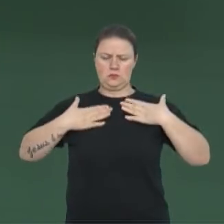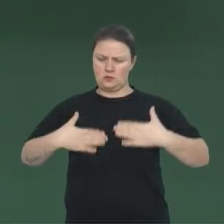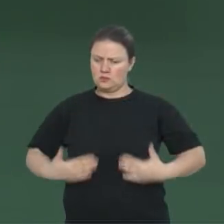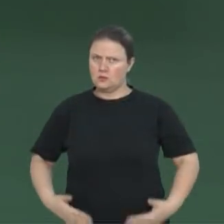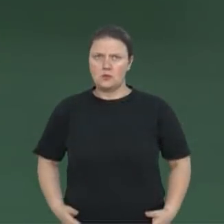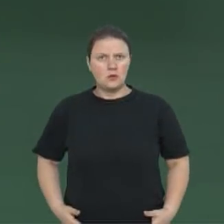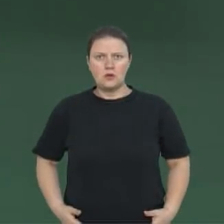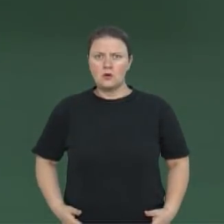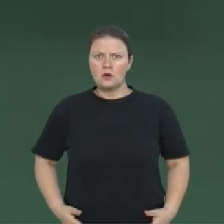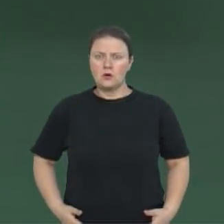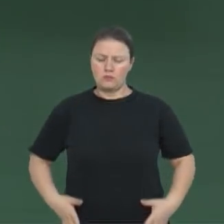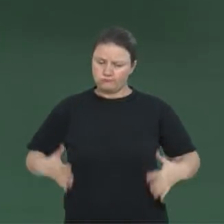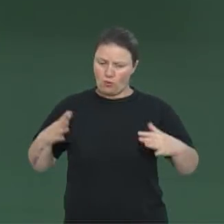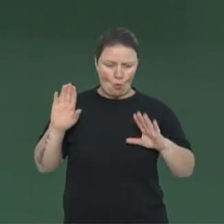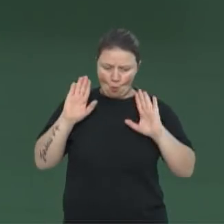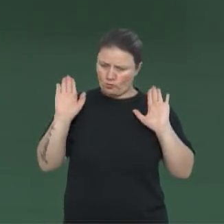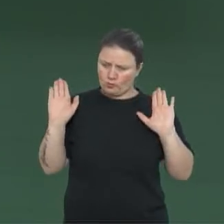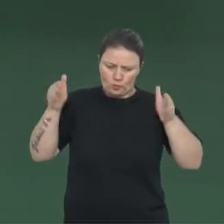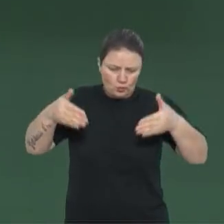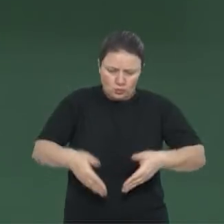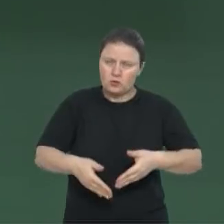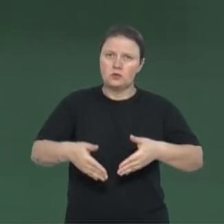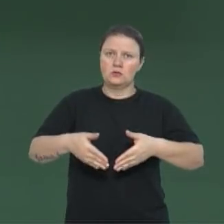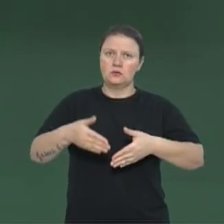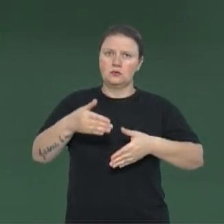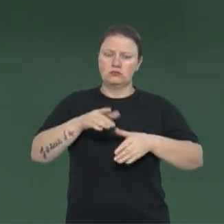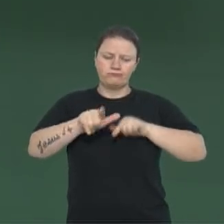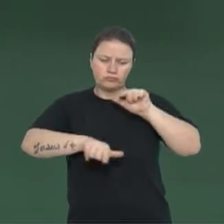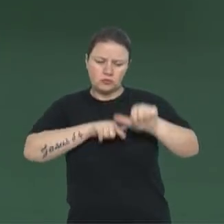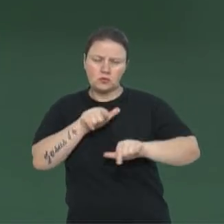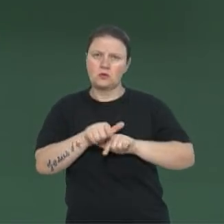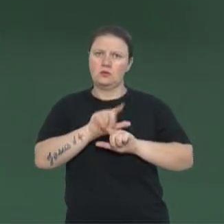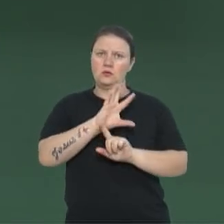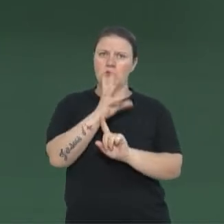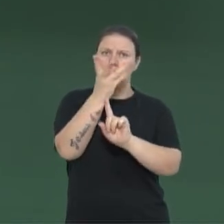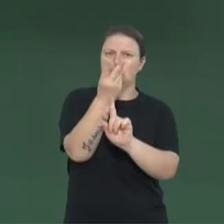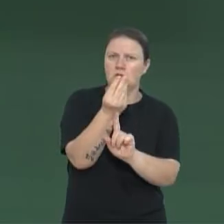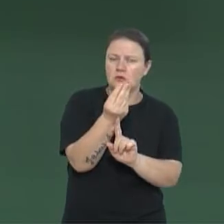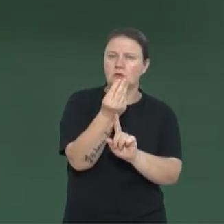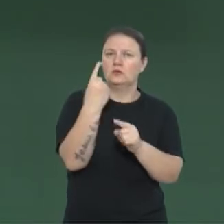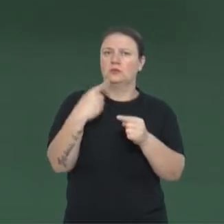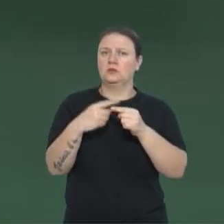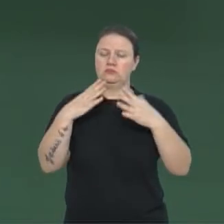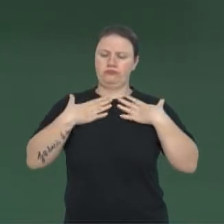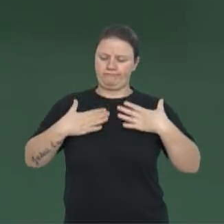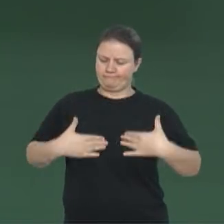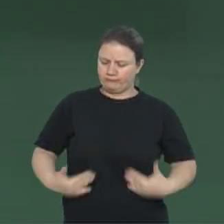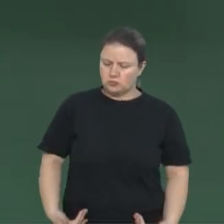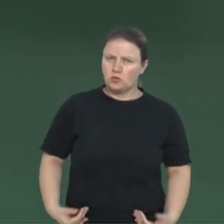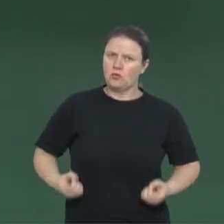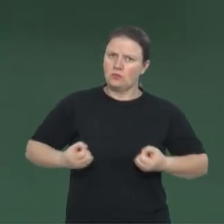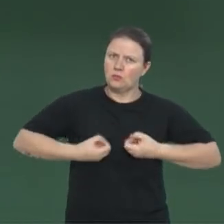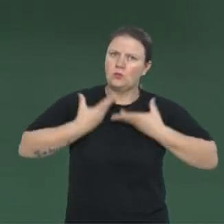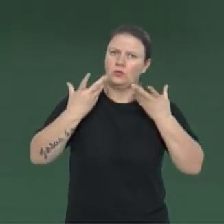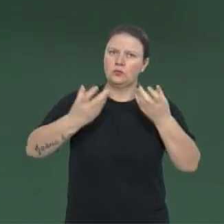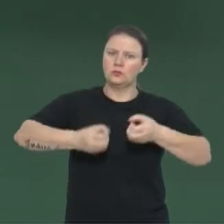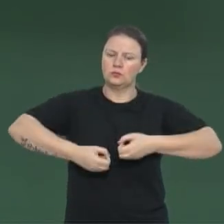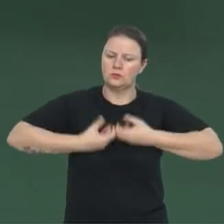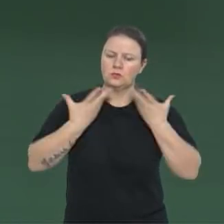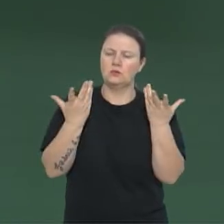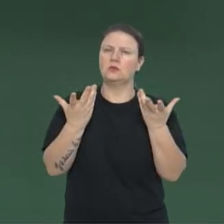trabalho artístico e é materialidade expressiva, por quê? Porque é através desse corpo que ele